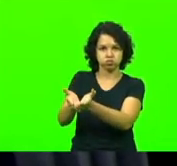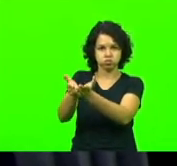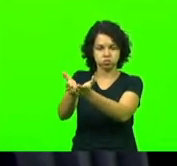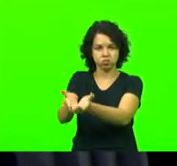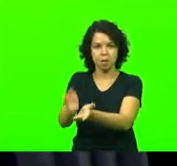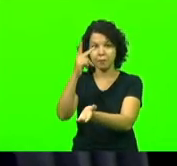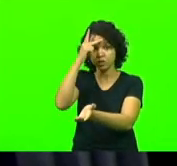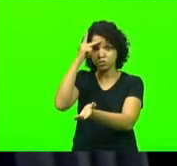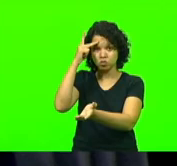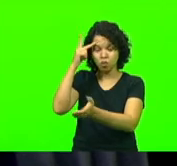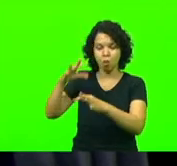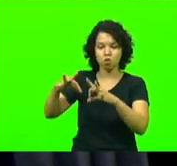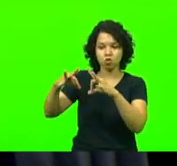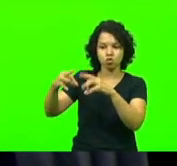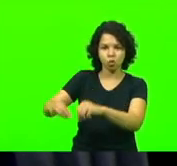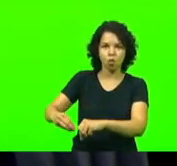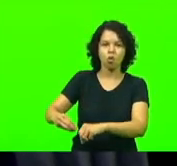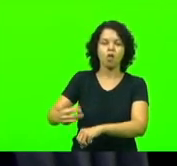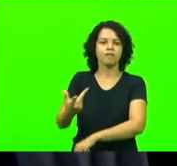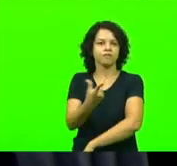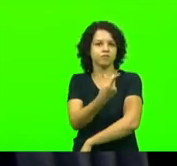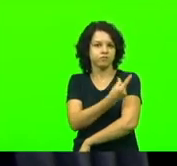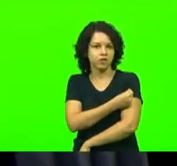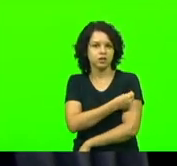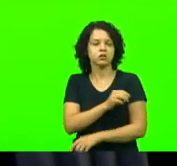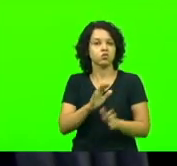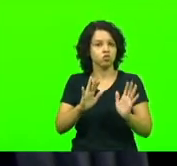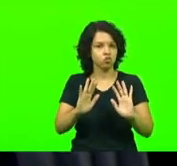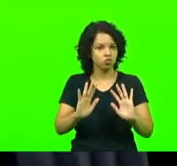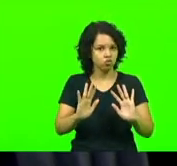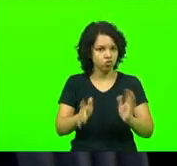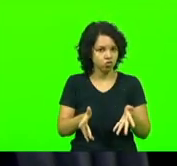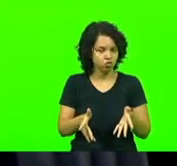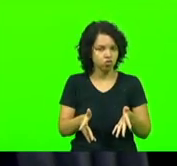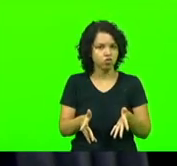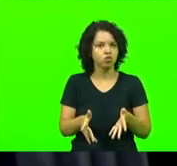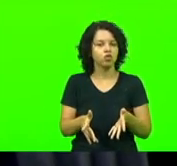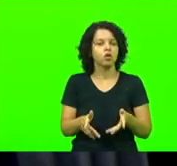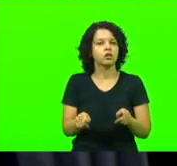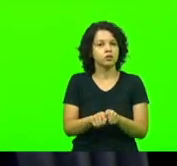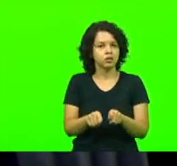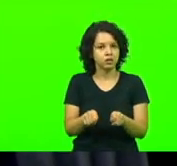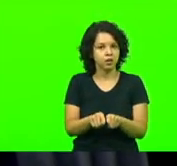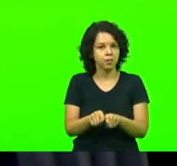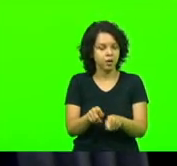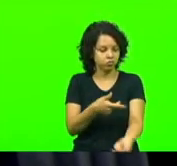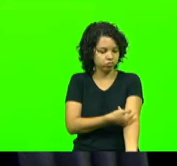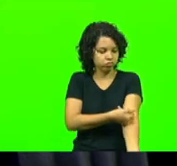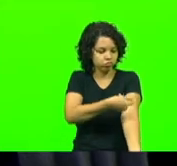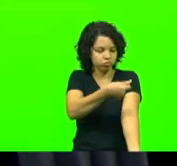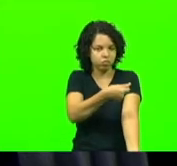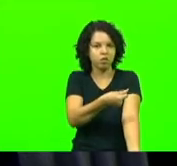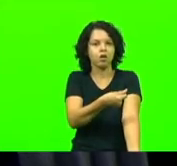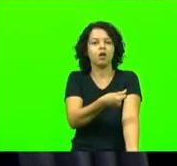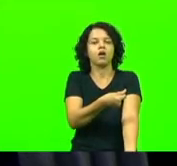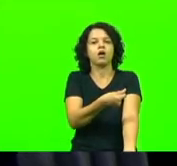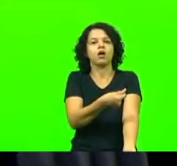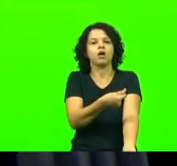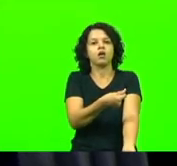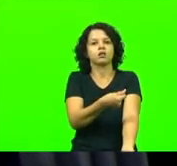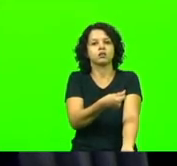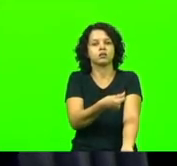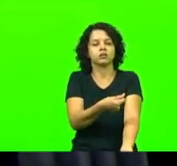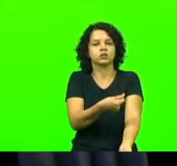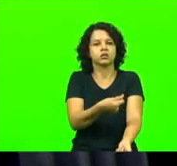passageiros vacinados e com testes antes de entrar, deputado Nadal, não